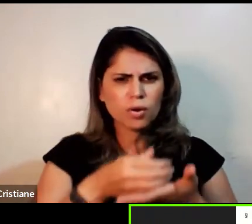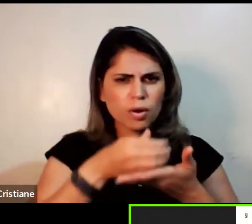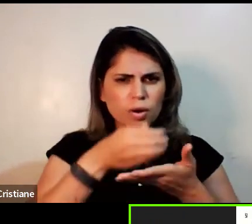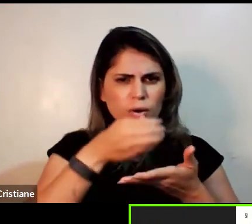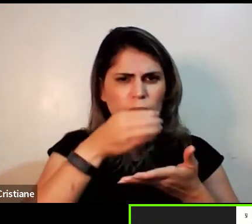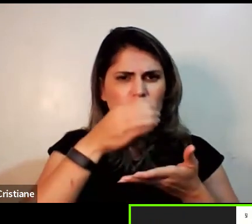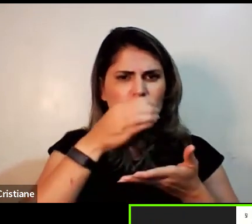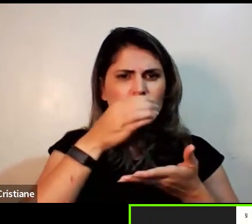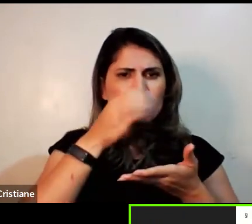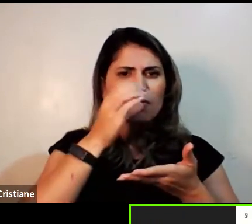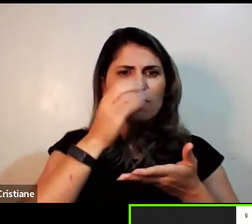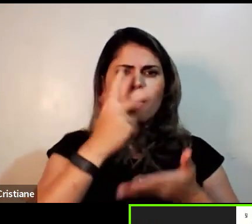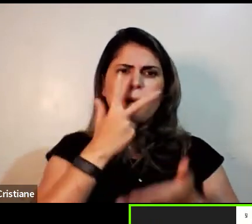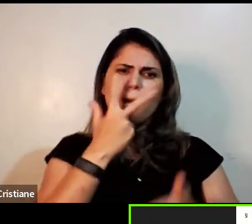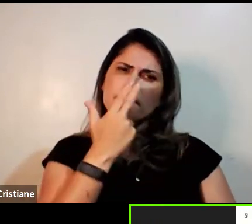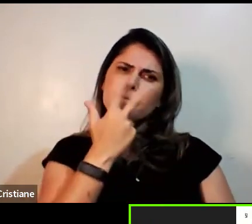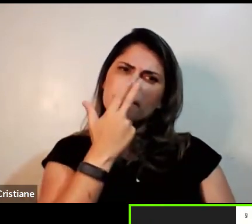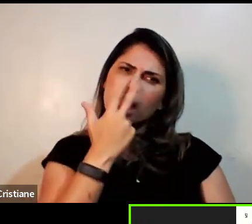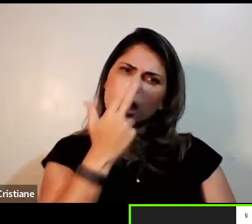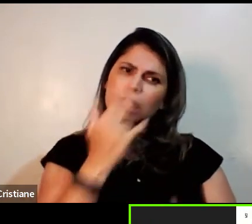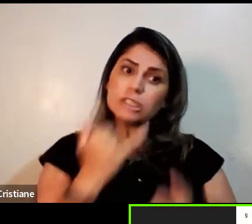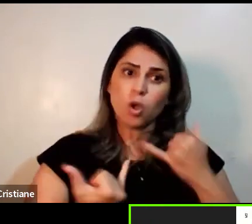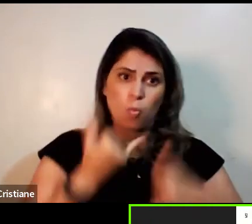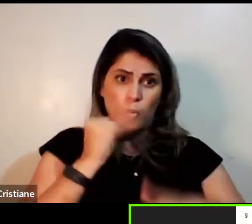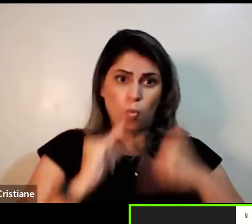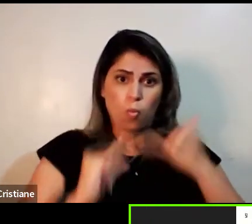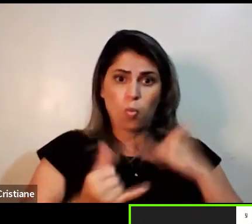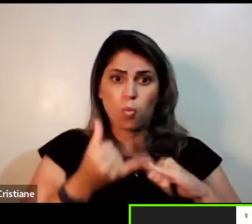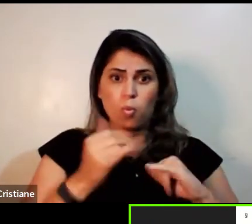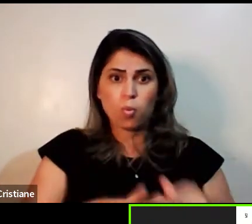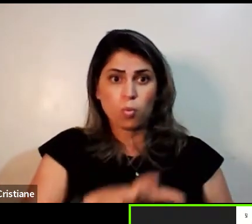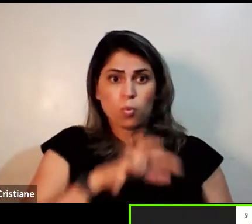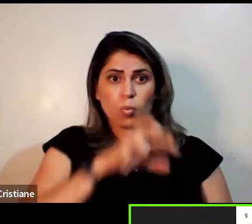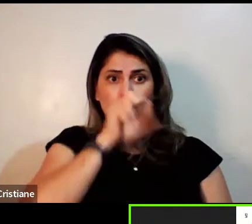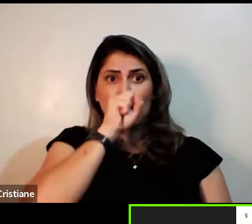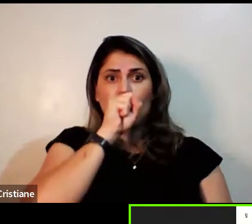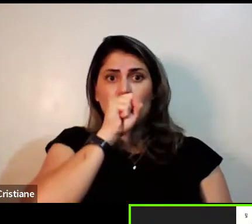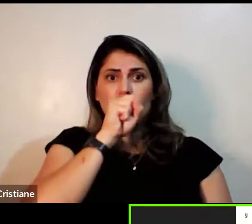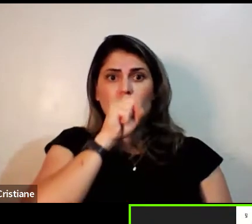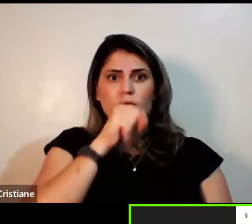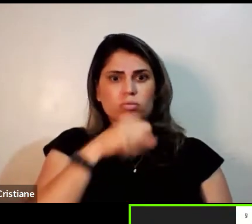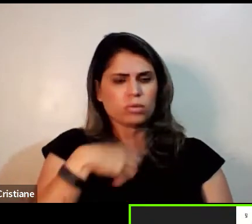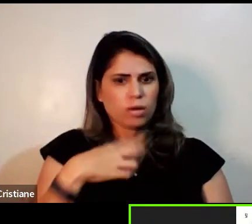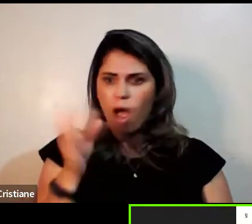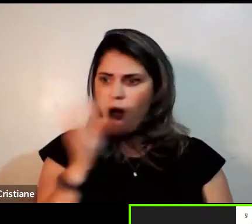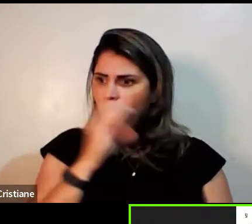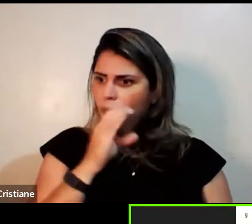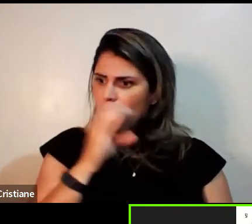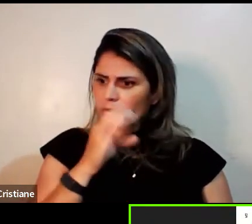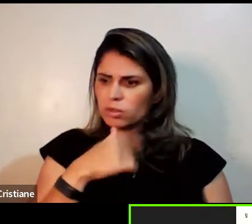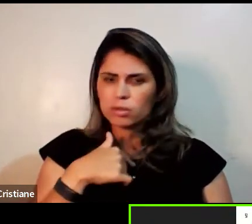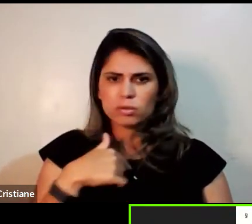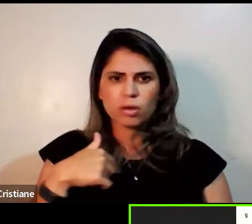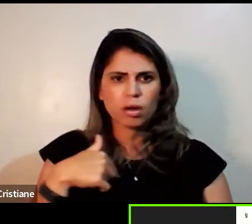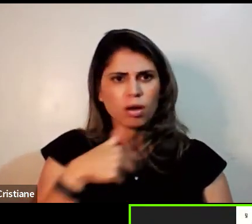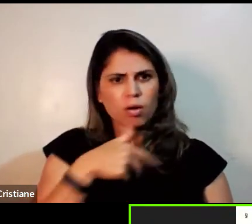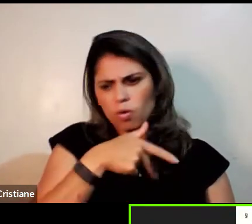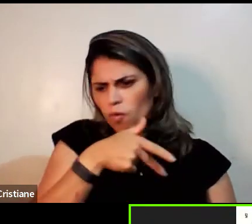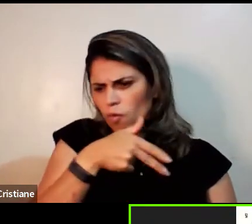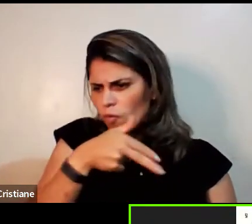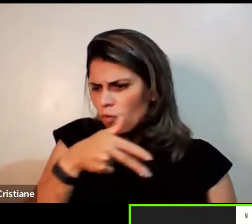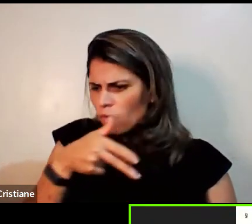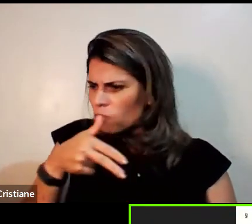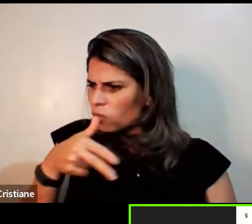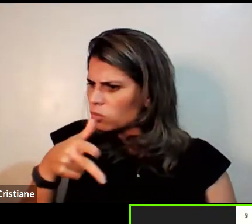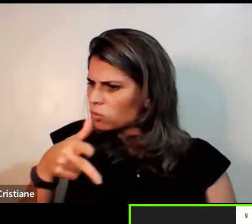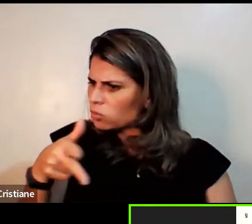bebendo energia, não era água. Porque foi instantâneo parte da melhora. Eu consegui voltar sem a ajuda do meu filho.